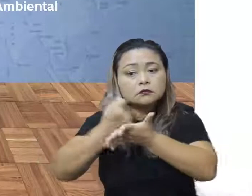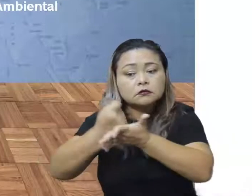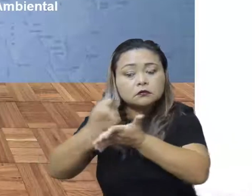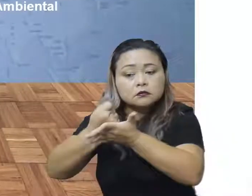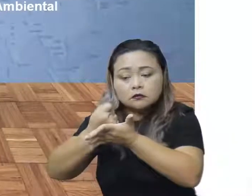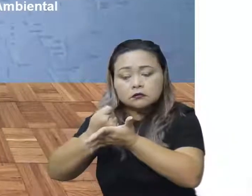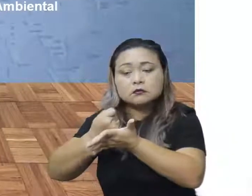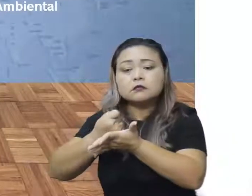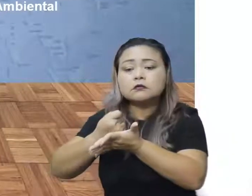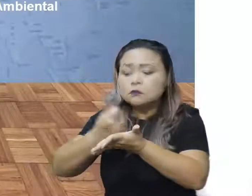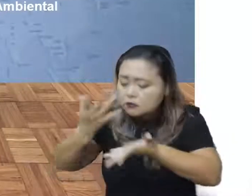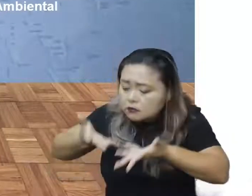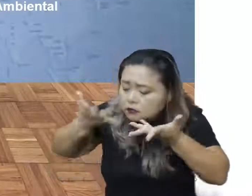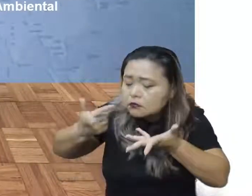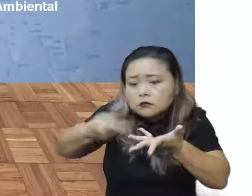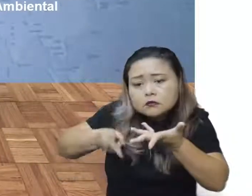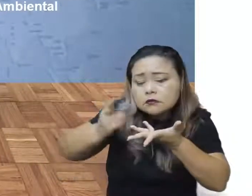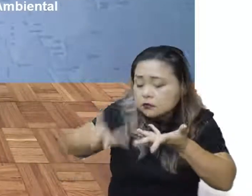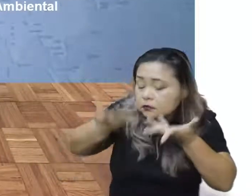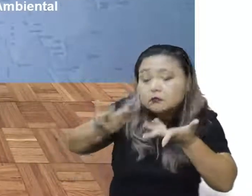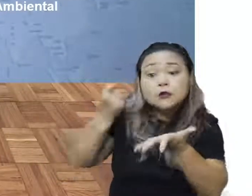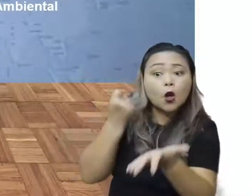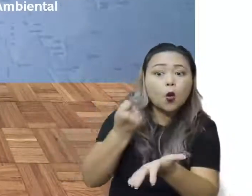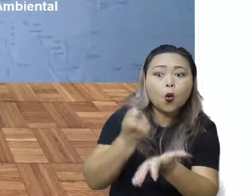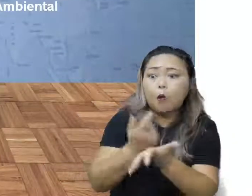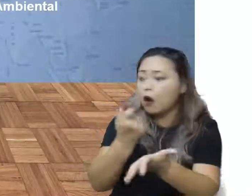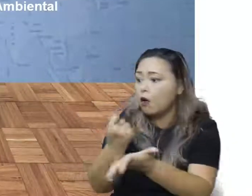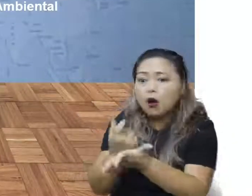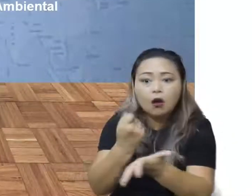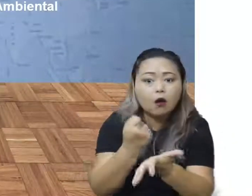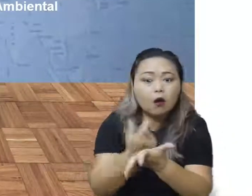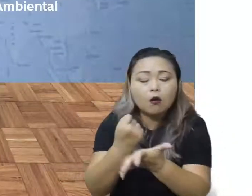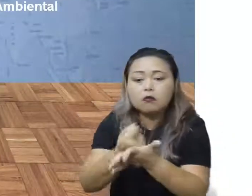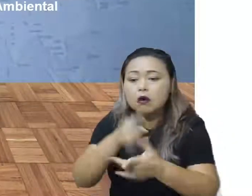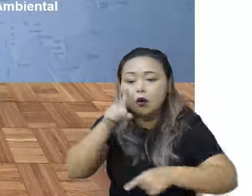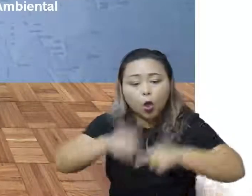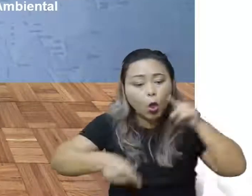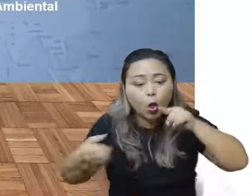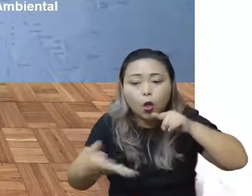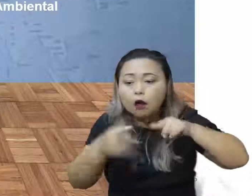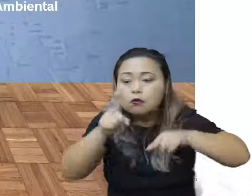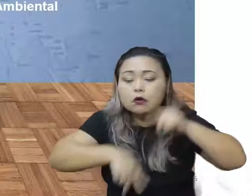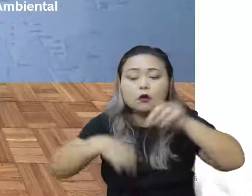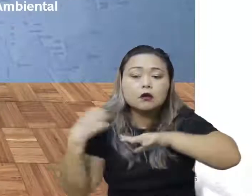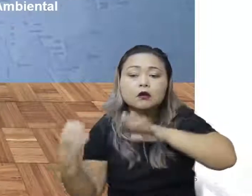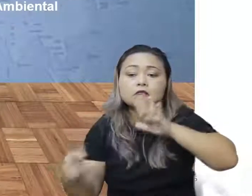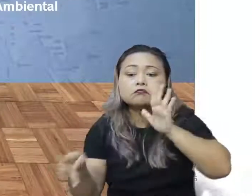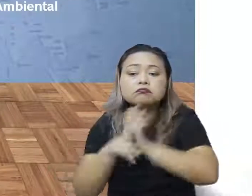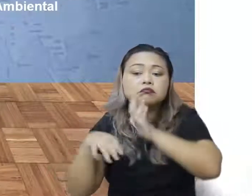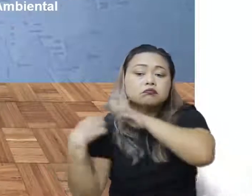está sempre incentivando a compra cada vez mais de novos produtos industrializados.